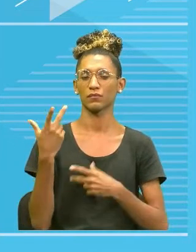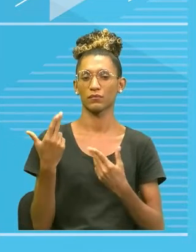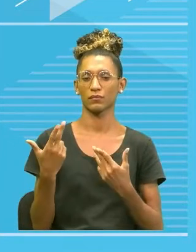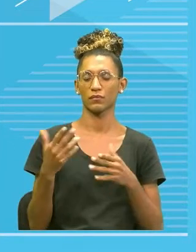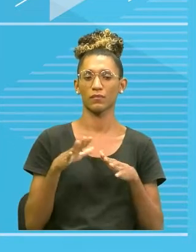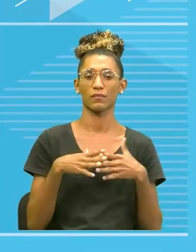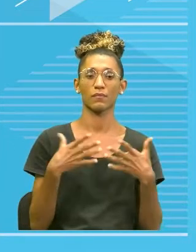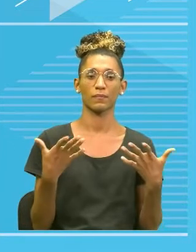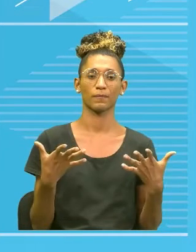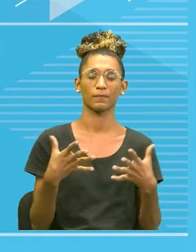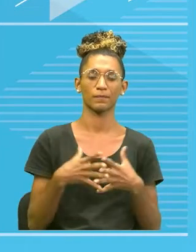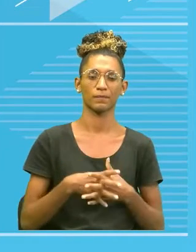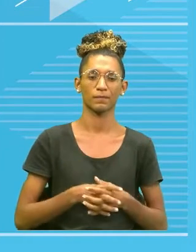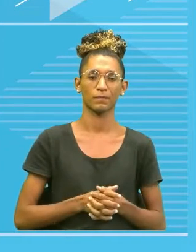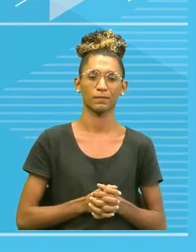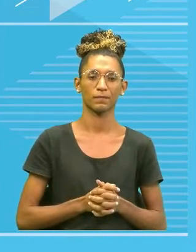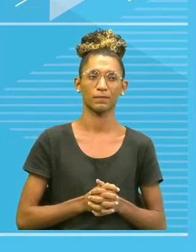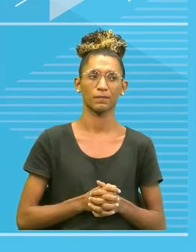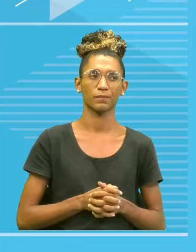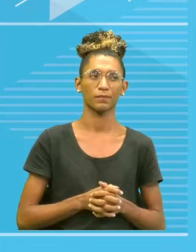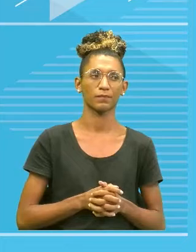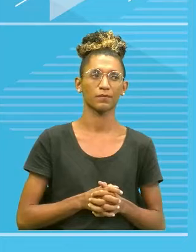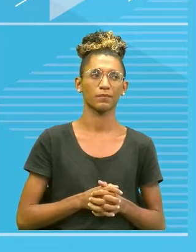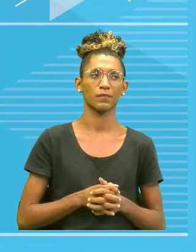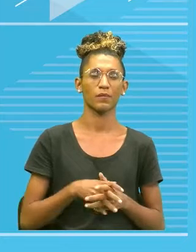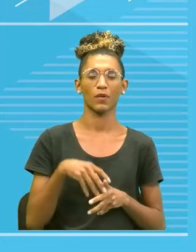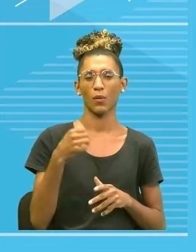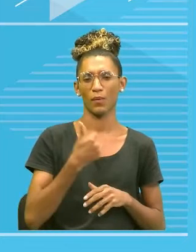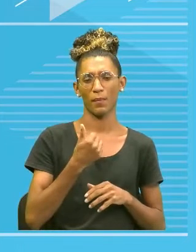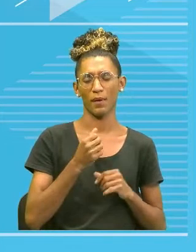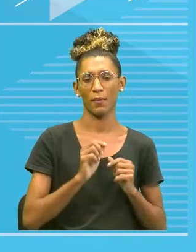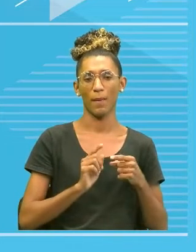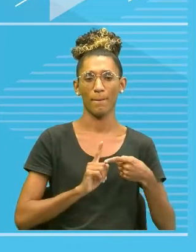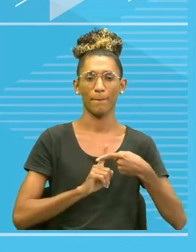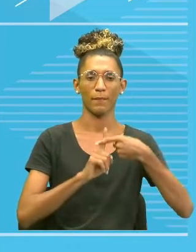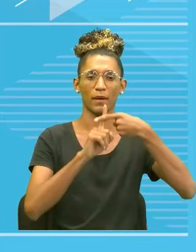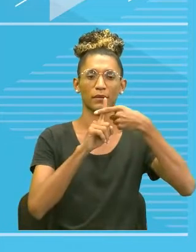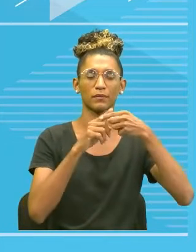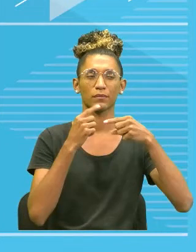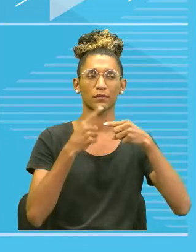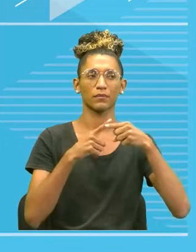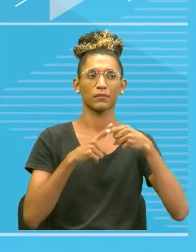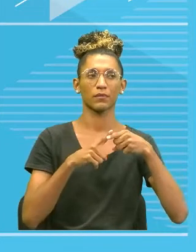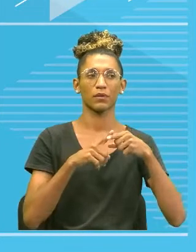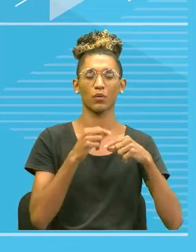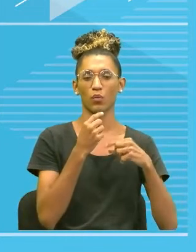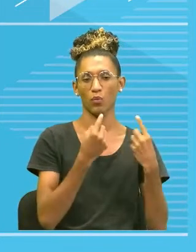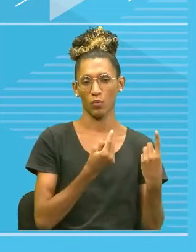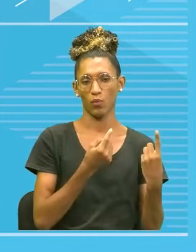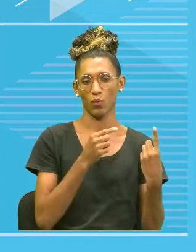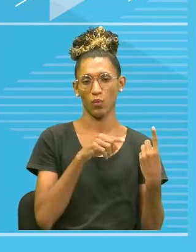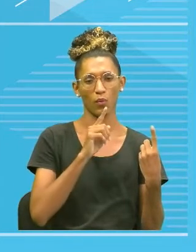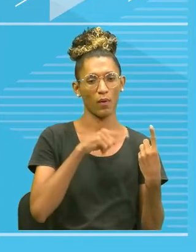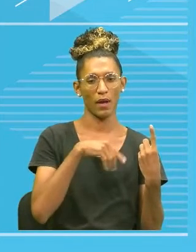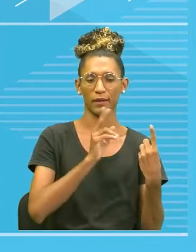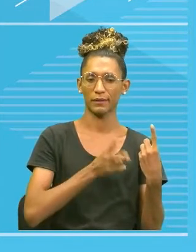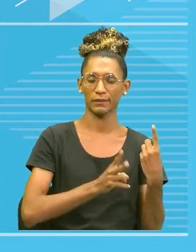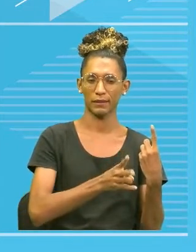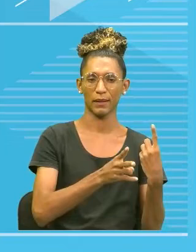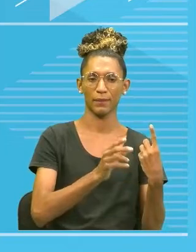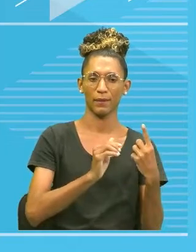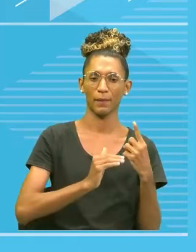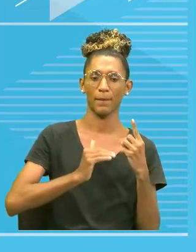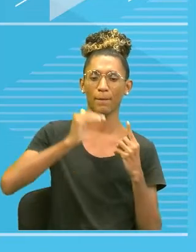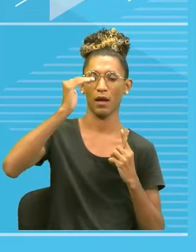que o trabalho total é positivo, pois o trabalho de um é sempre maior que o